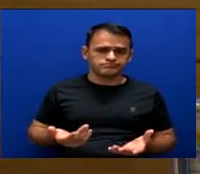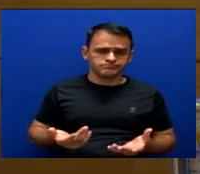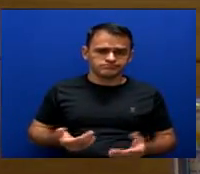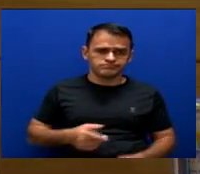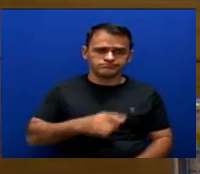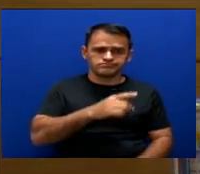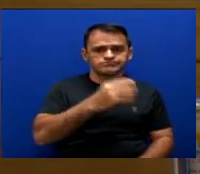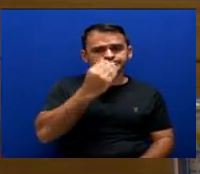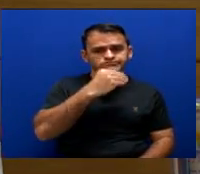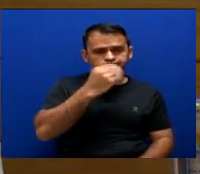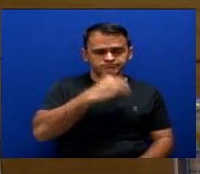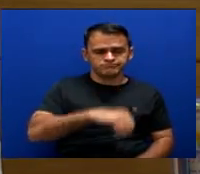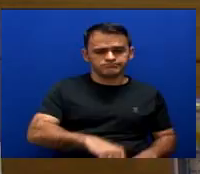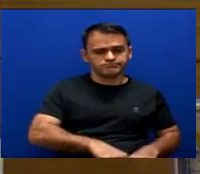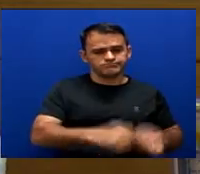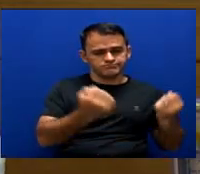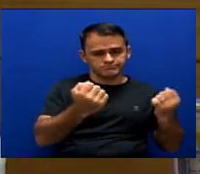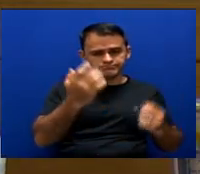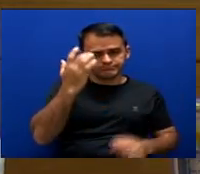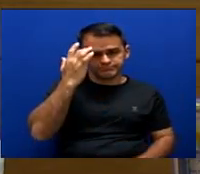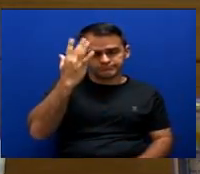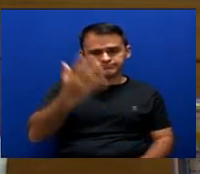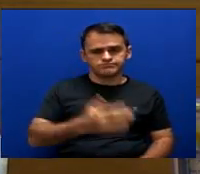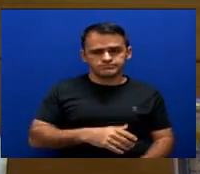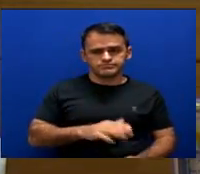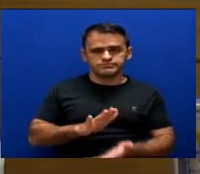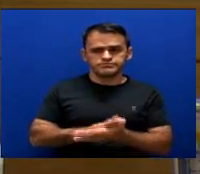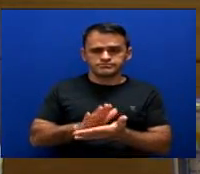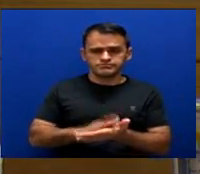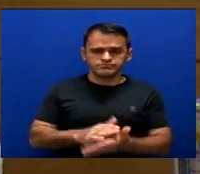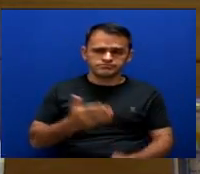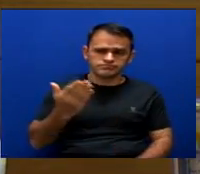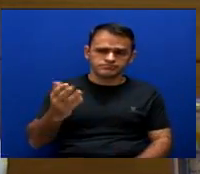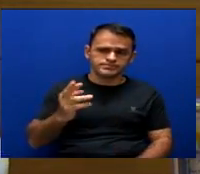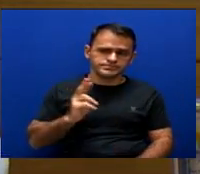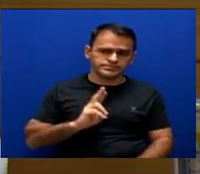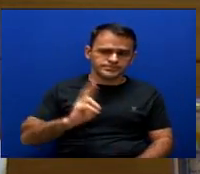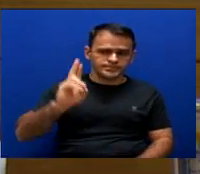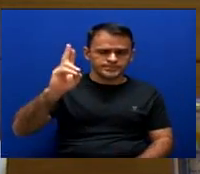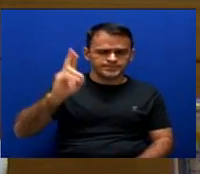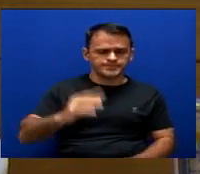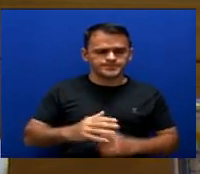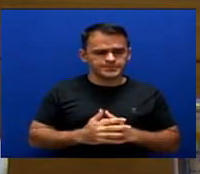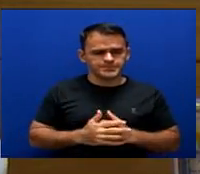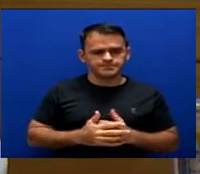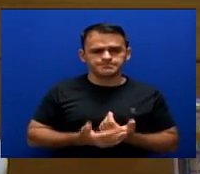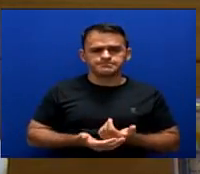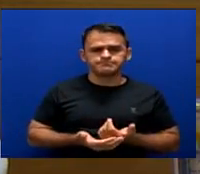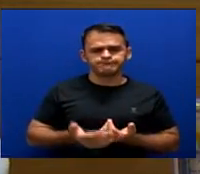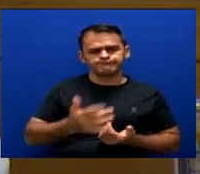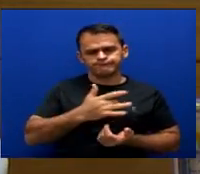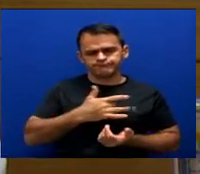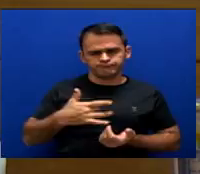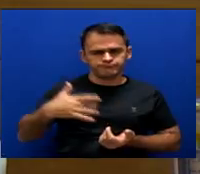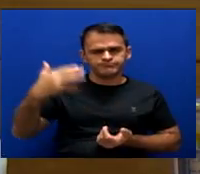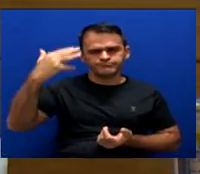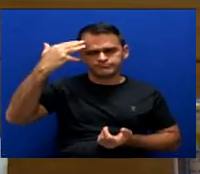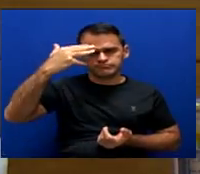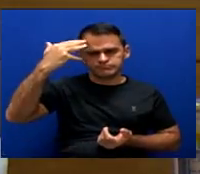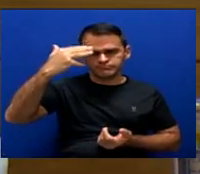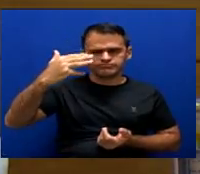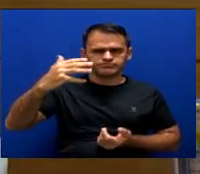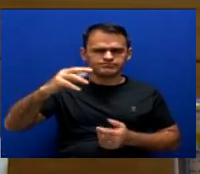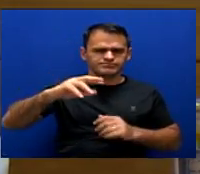lado mais forte então queria manhã queria parabenizar e além de toda essa parte da parte de saúde mental